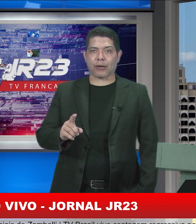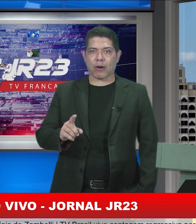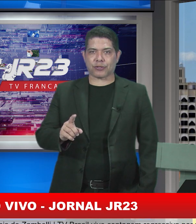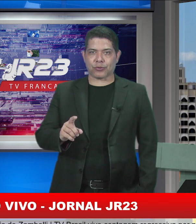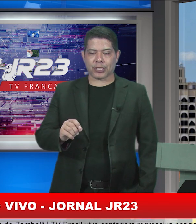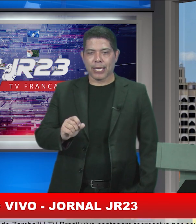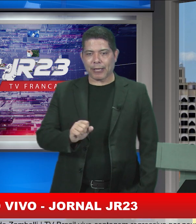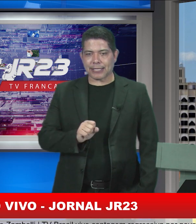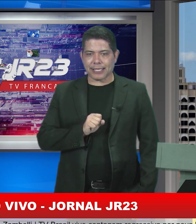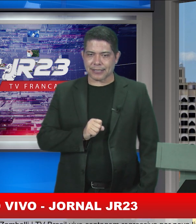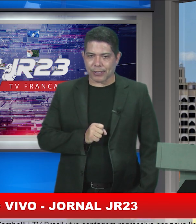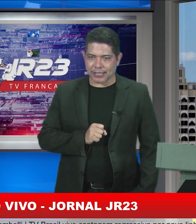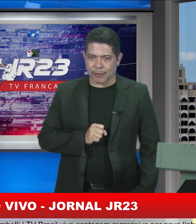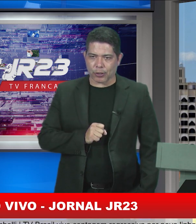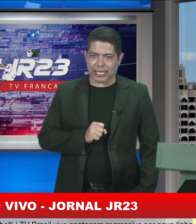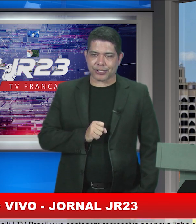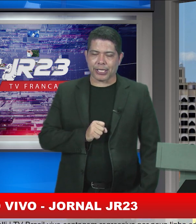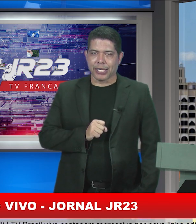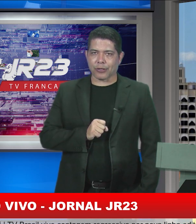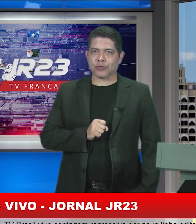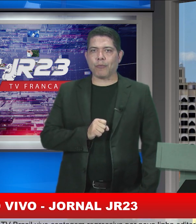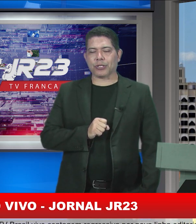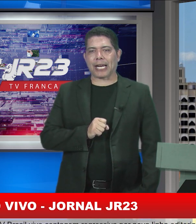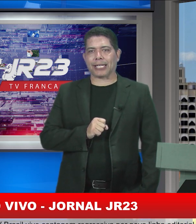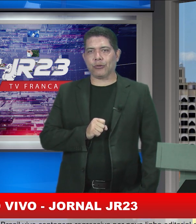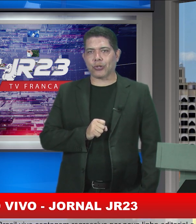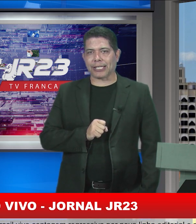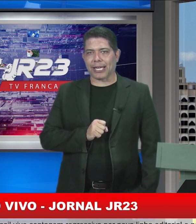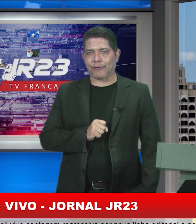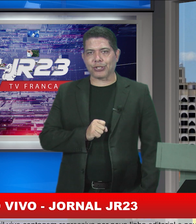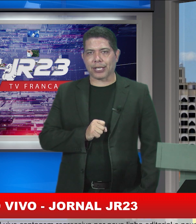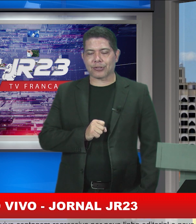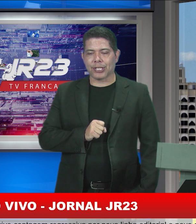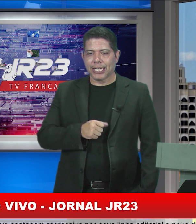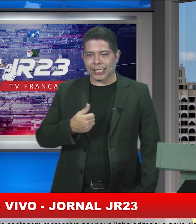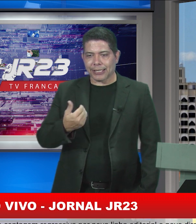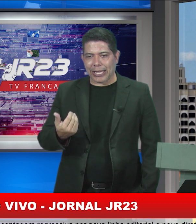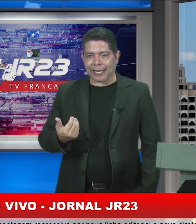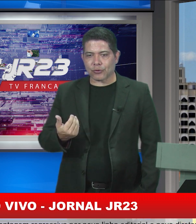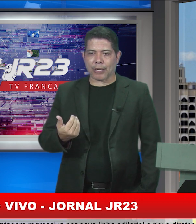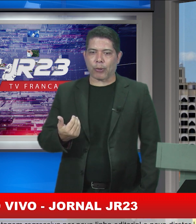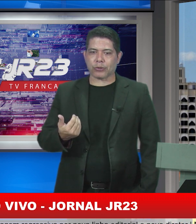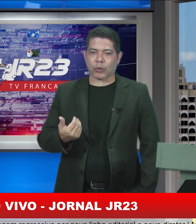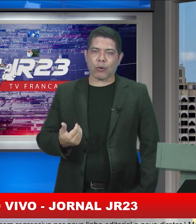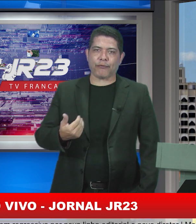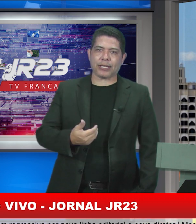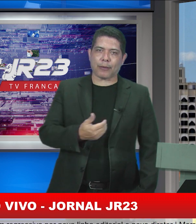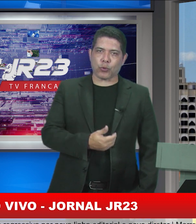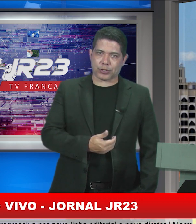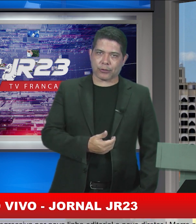Falando em negócios, presta atenção nessa reportagem que nós vamos mostrar aqui no JR23, que dados apontam